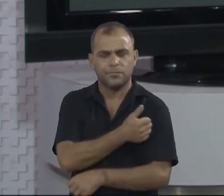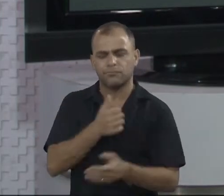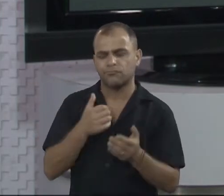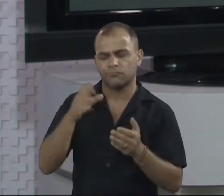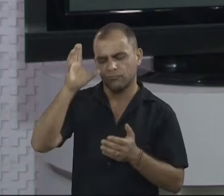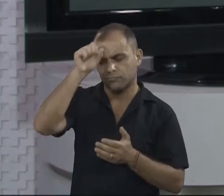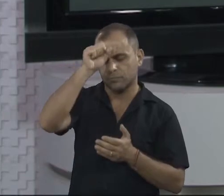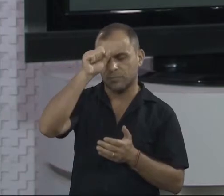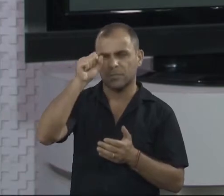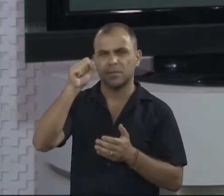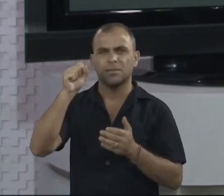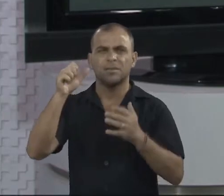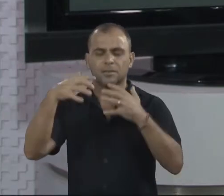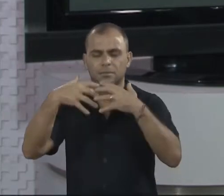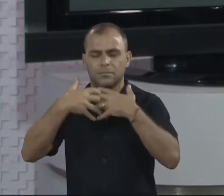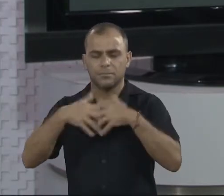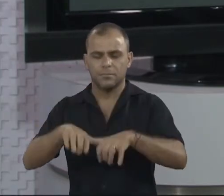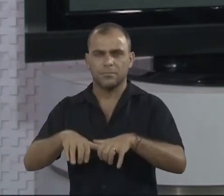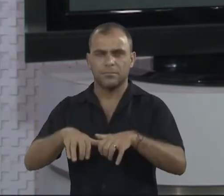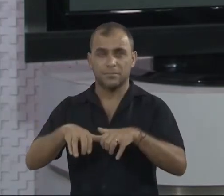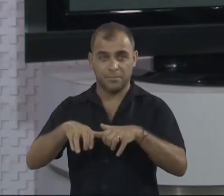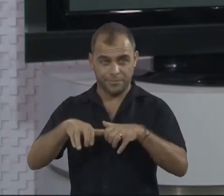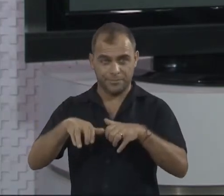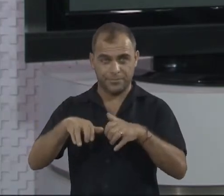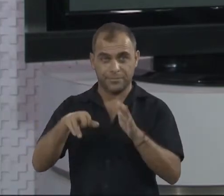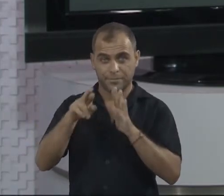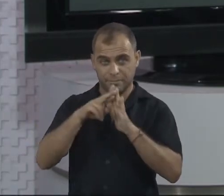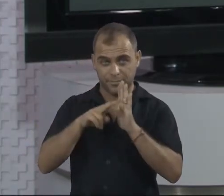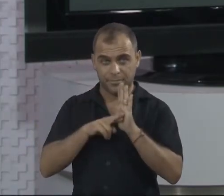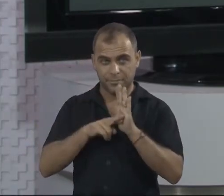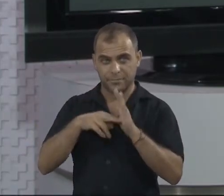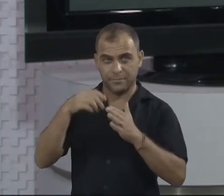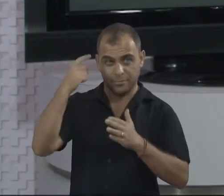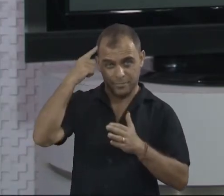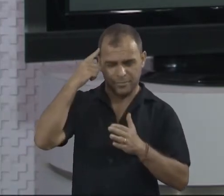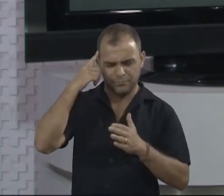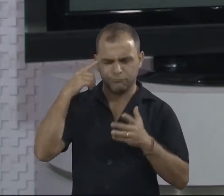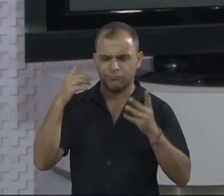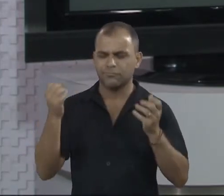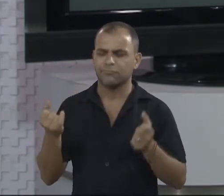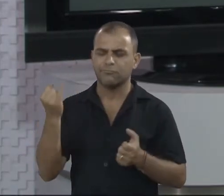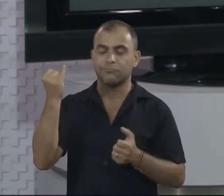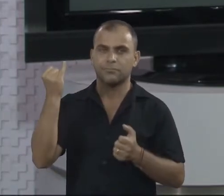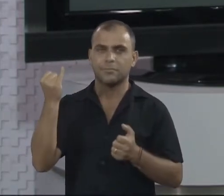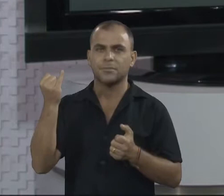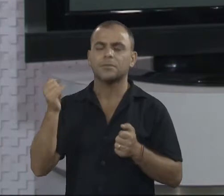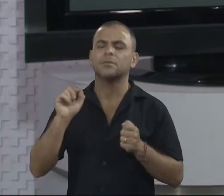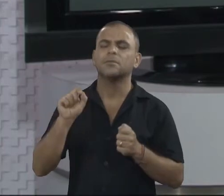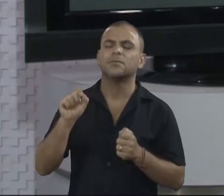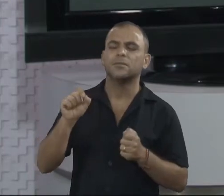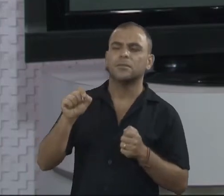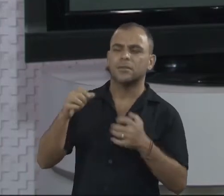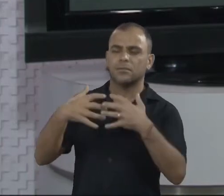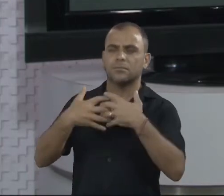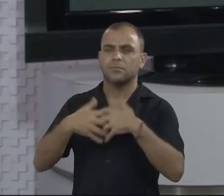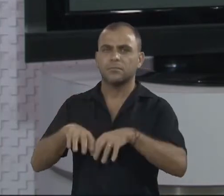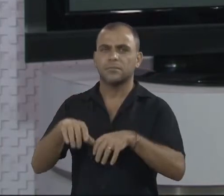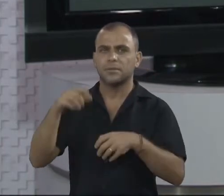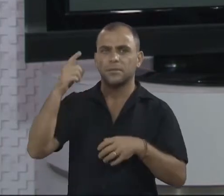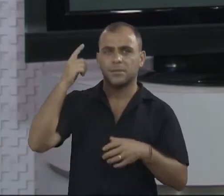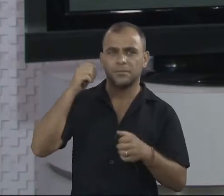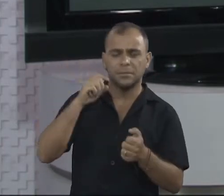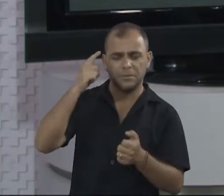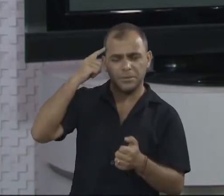sistema nervoso. Olha, uma aula incrível hoje, hein? Vamos lá? Bom, o que é o sistema nervoso e por que ele é tão importante a